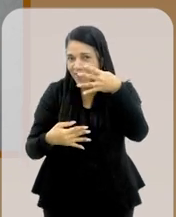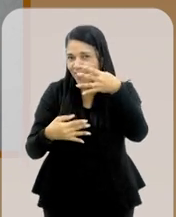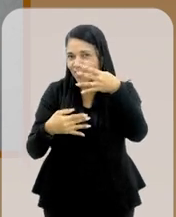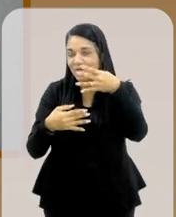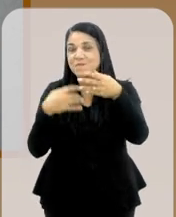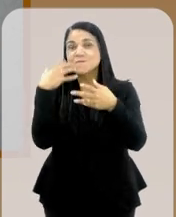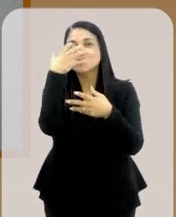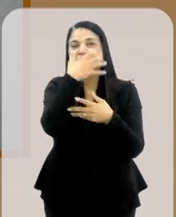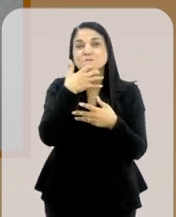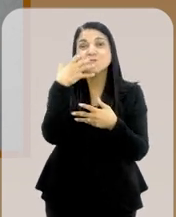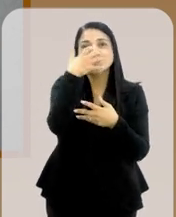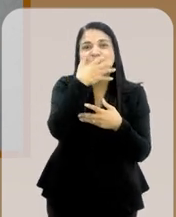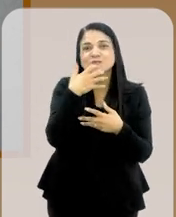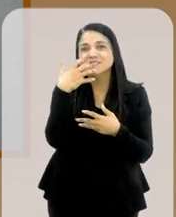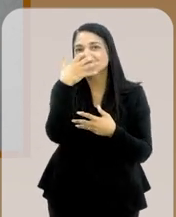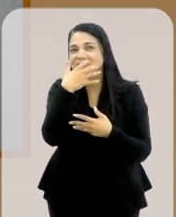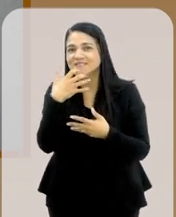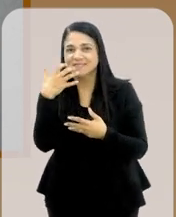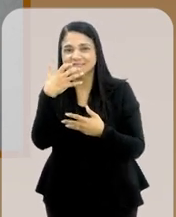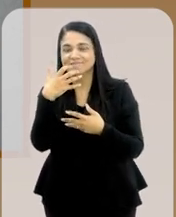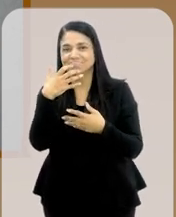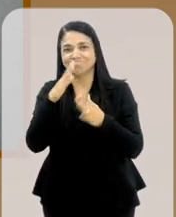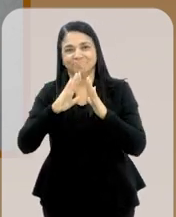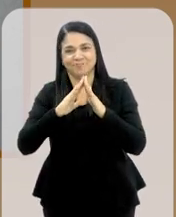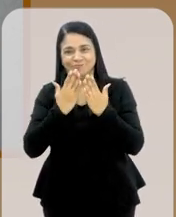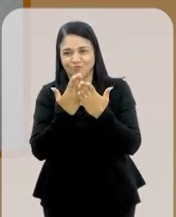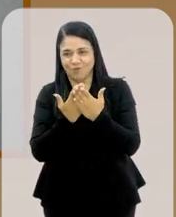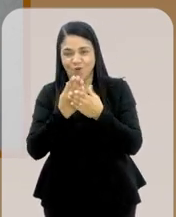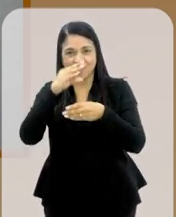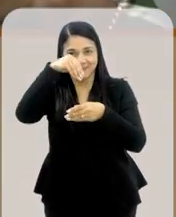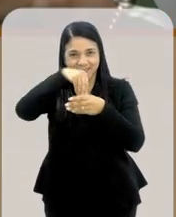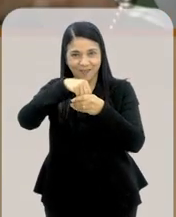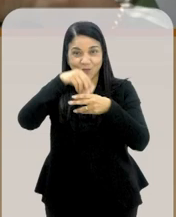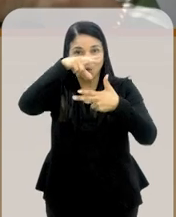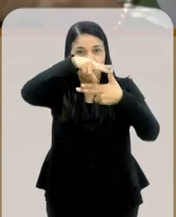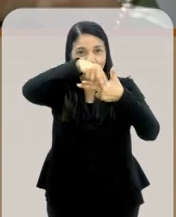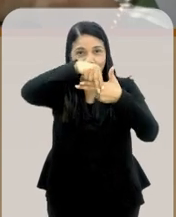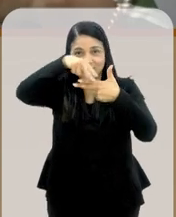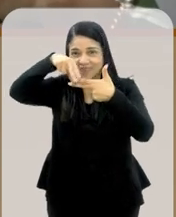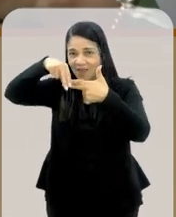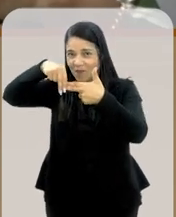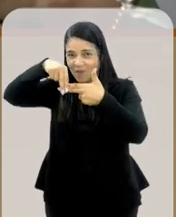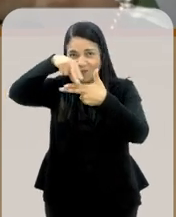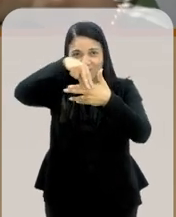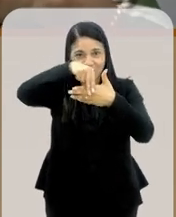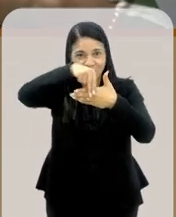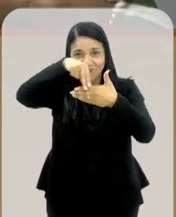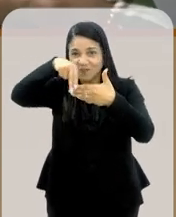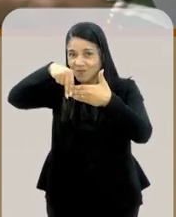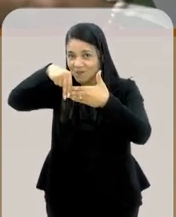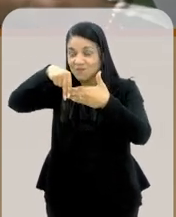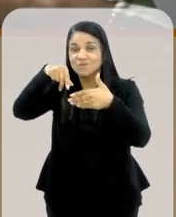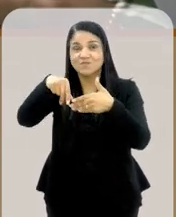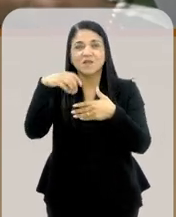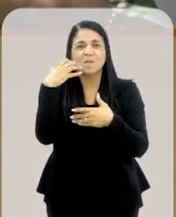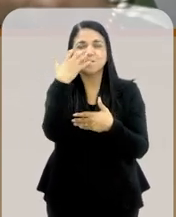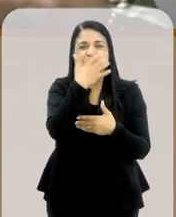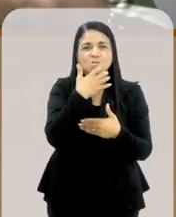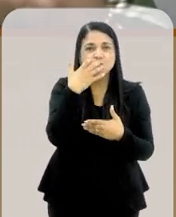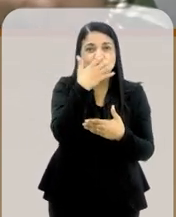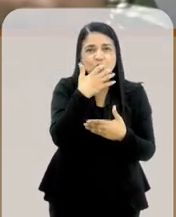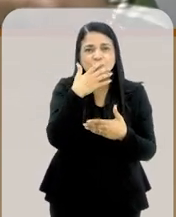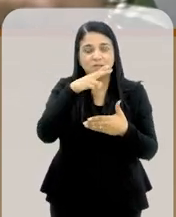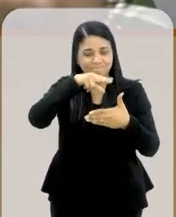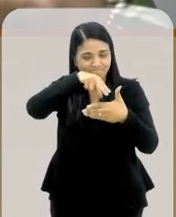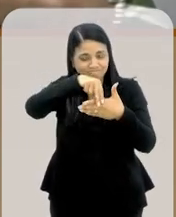levado através da música e do cordel para as escolas. Então, essa sensibilização através da